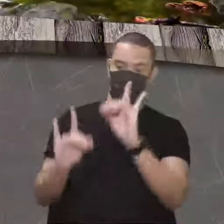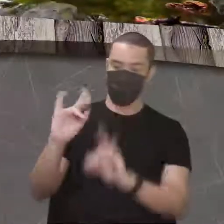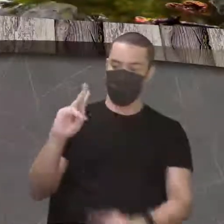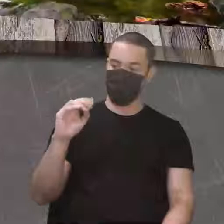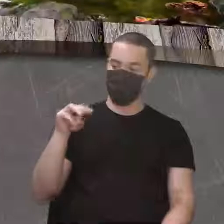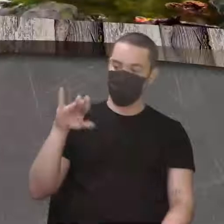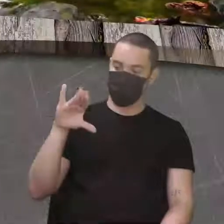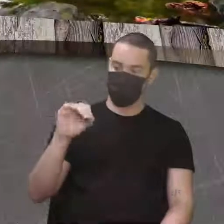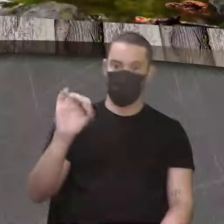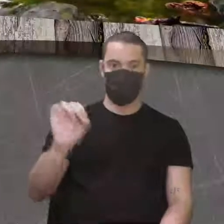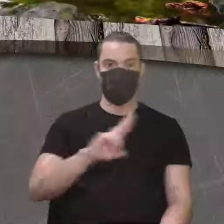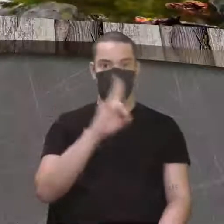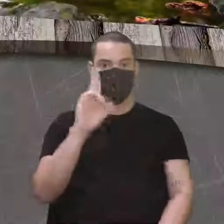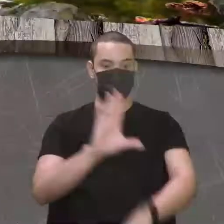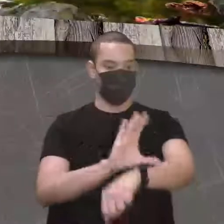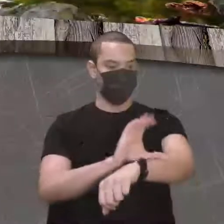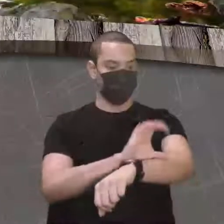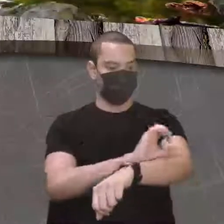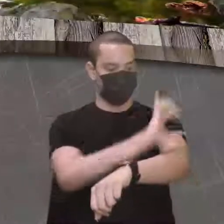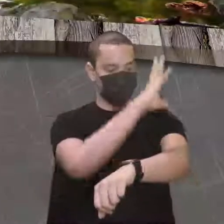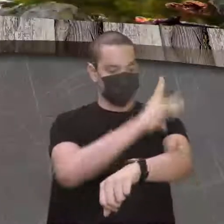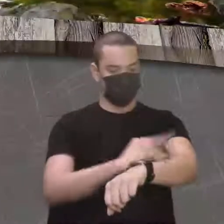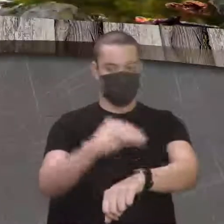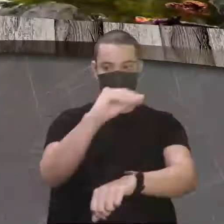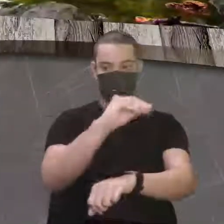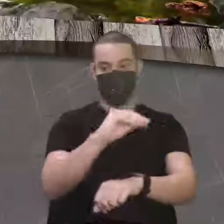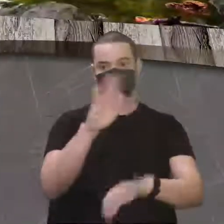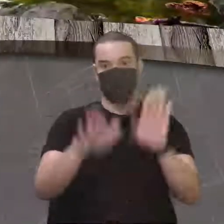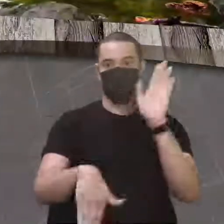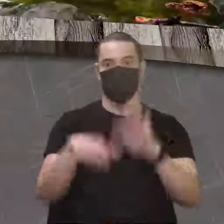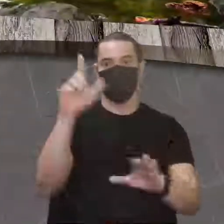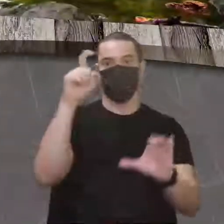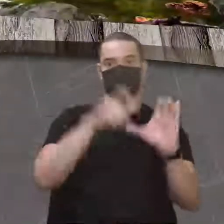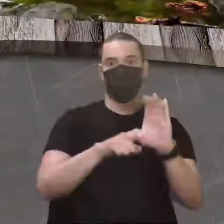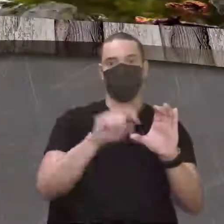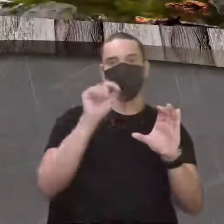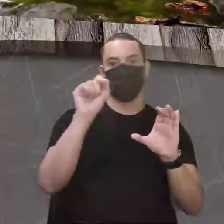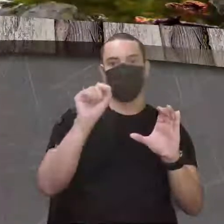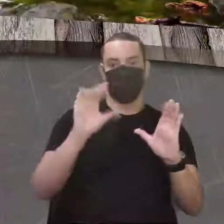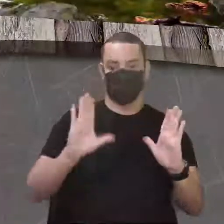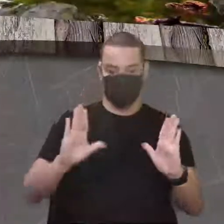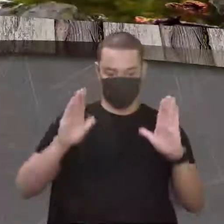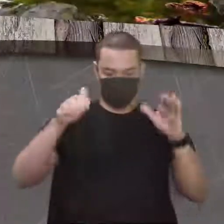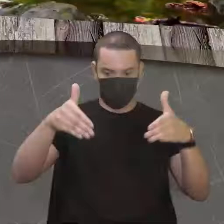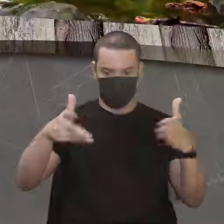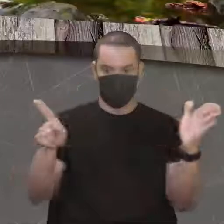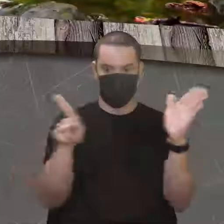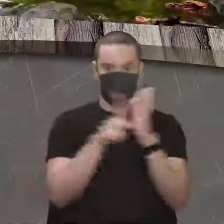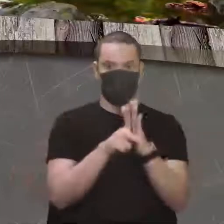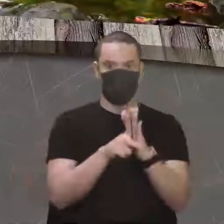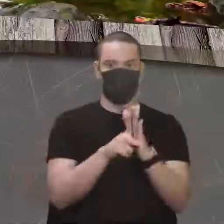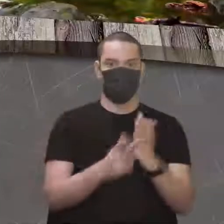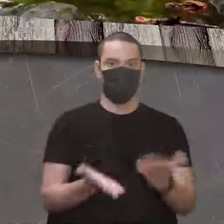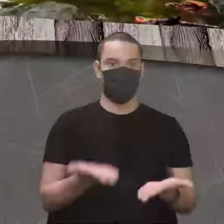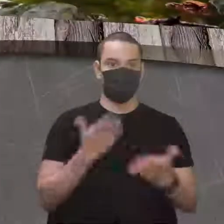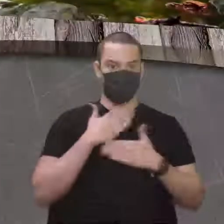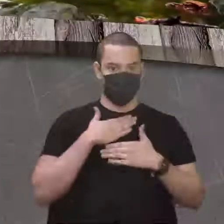de produção de um tecido lesionado. Vai depender do foco da